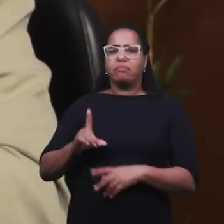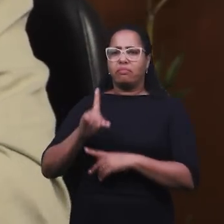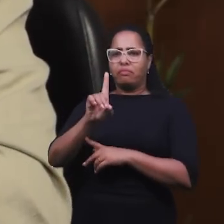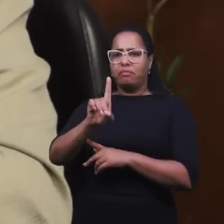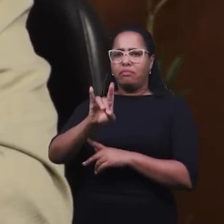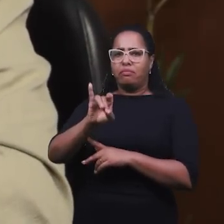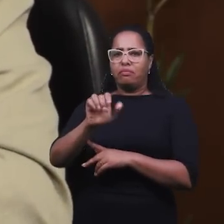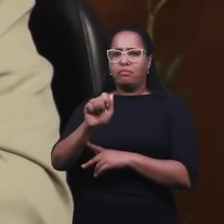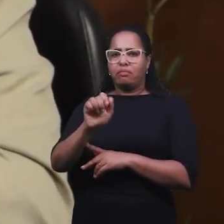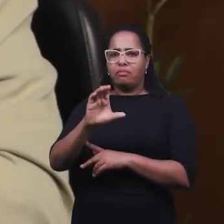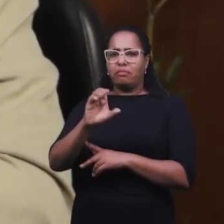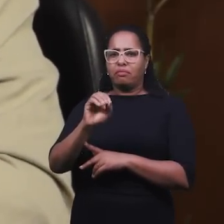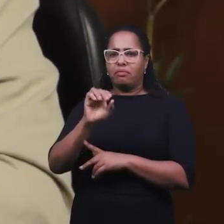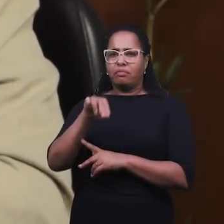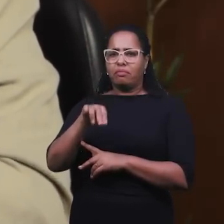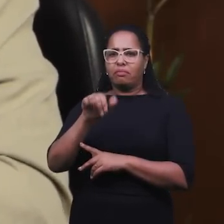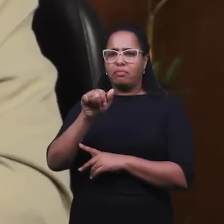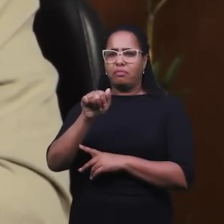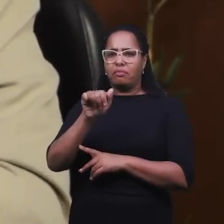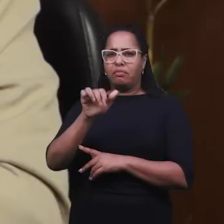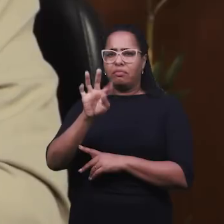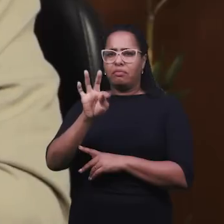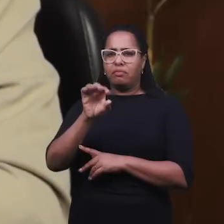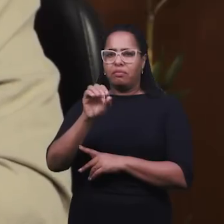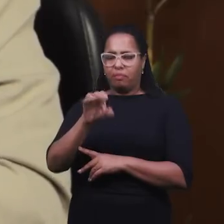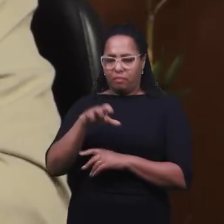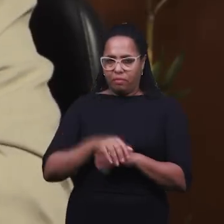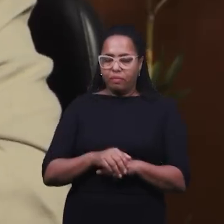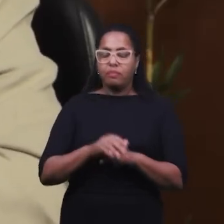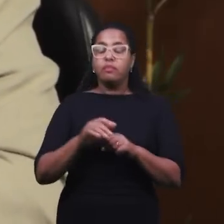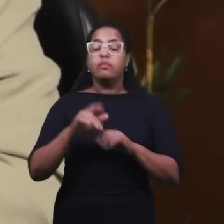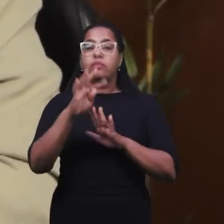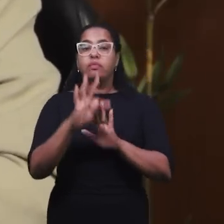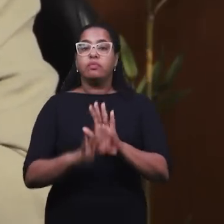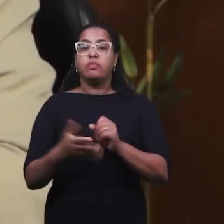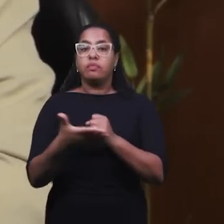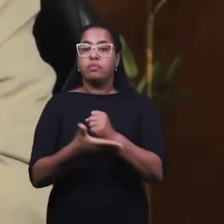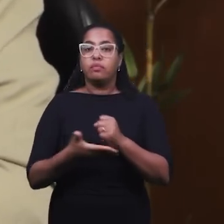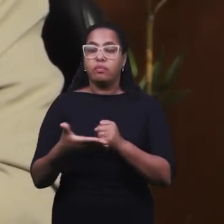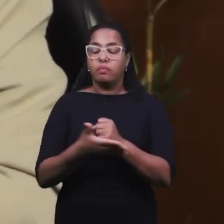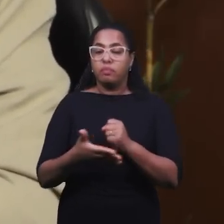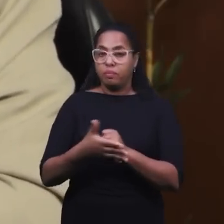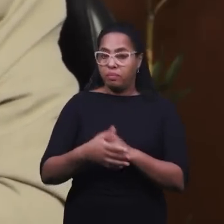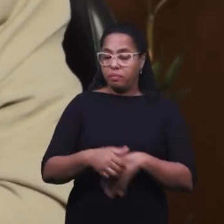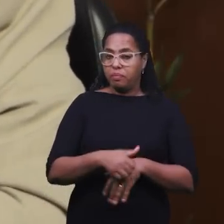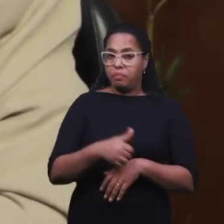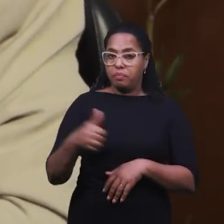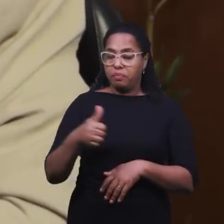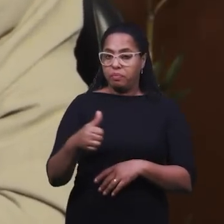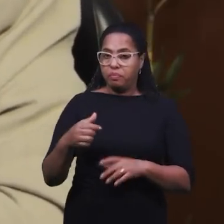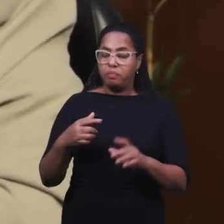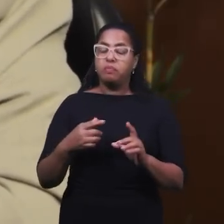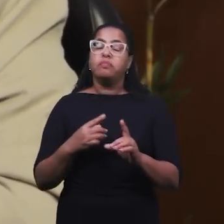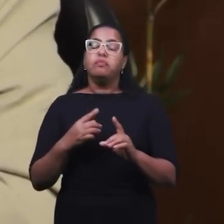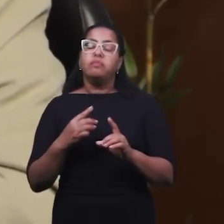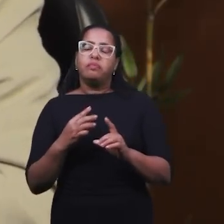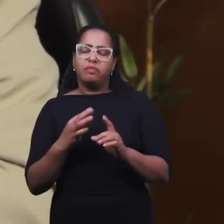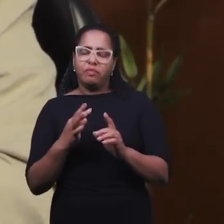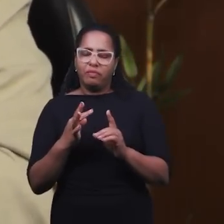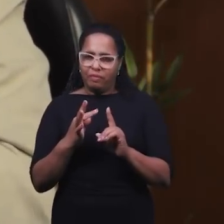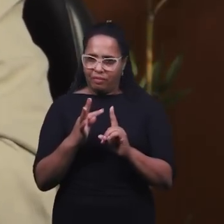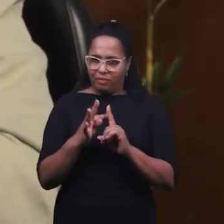diaconato. Amadeu, a paz do Senhor, seja bem-vindo. A paz do Senhor. Tudo bom? Amém. Bom, vamos lá, o seguinte, a gente está falando sobre diaconato